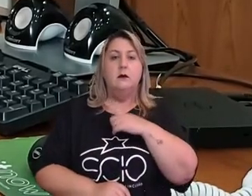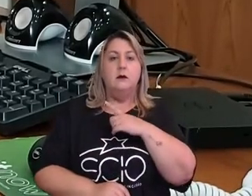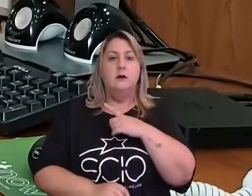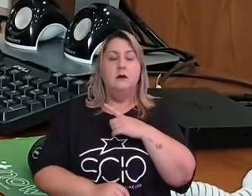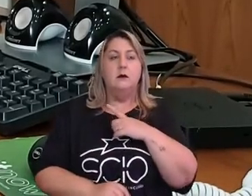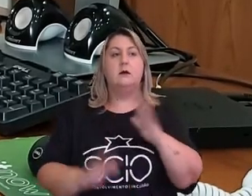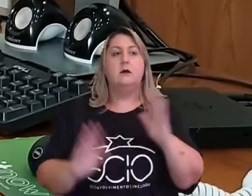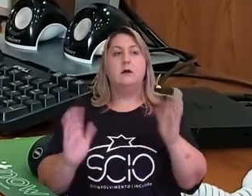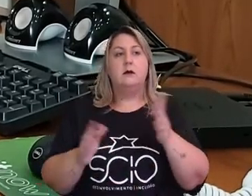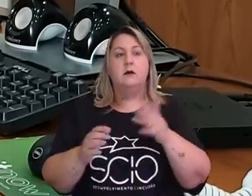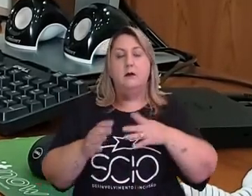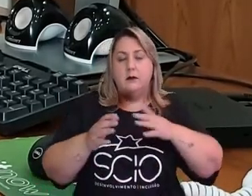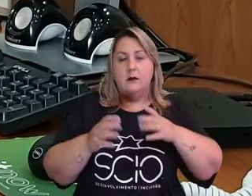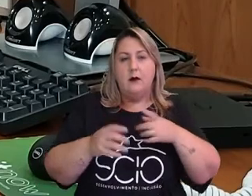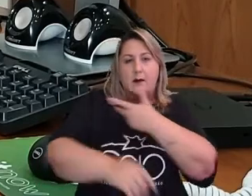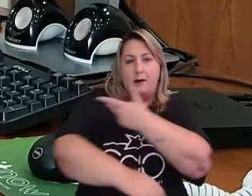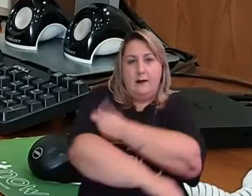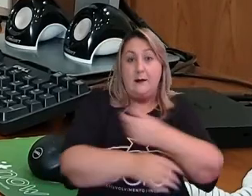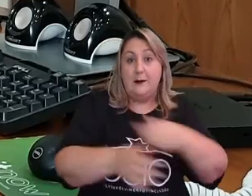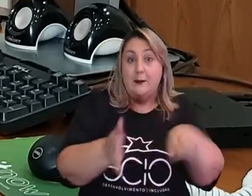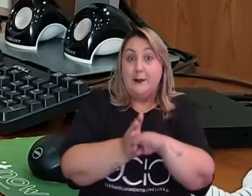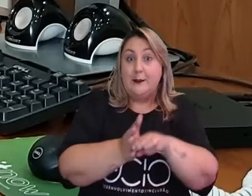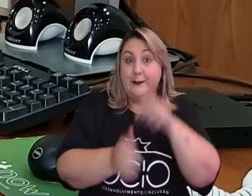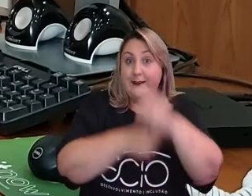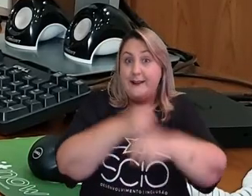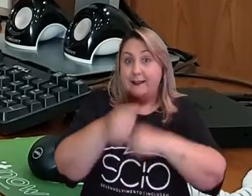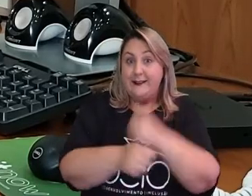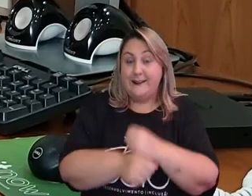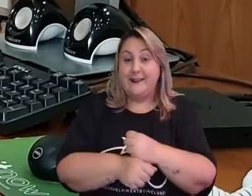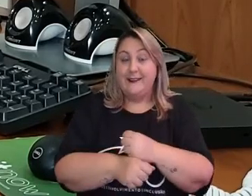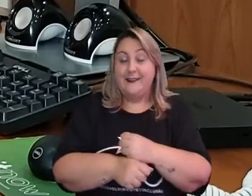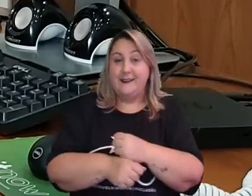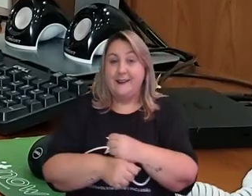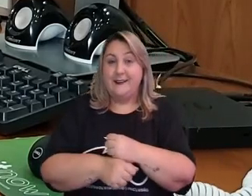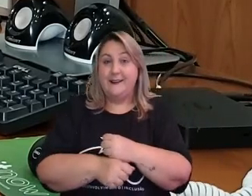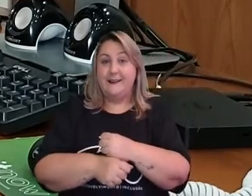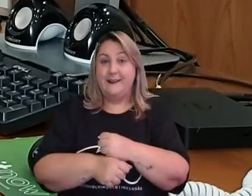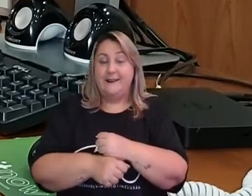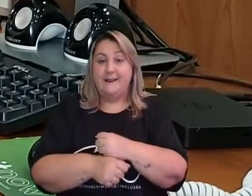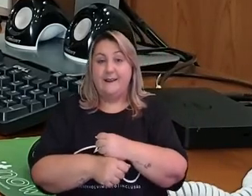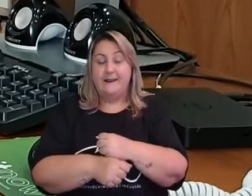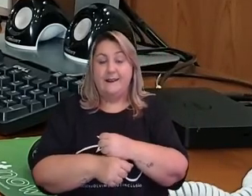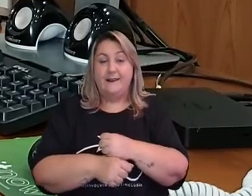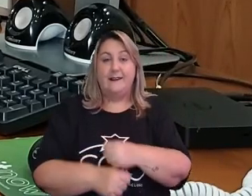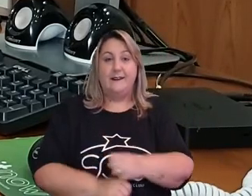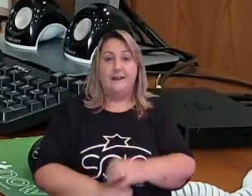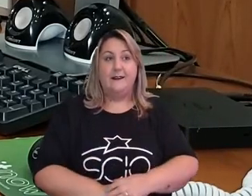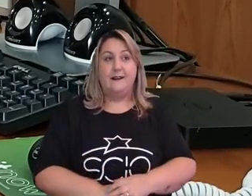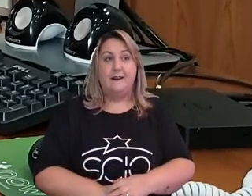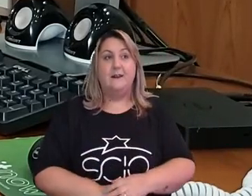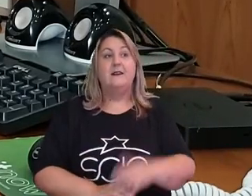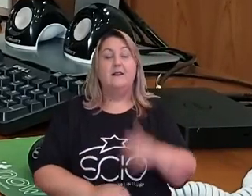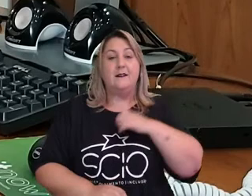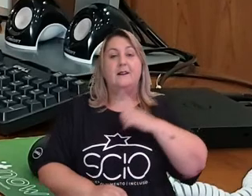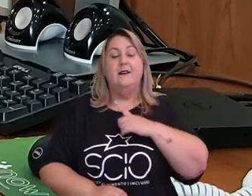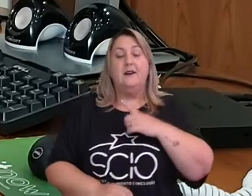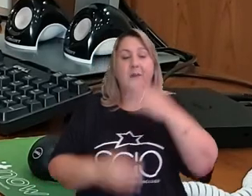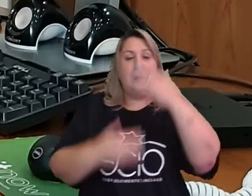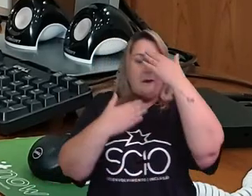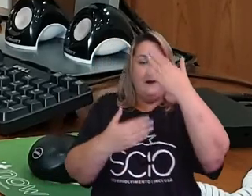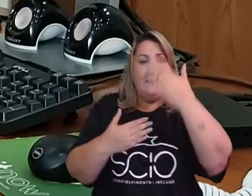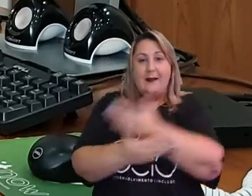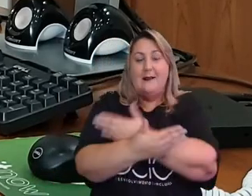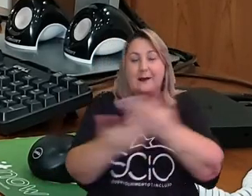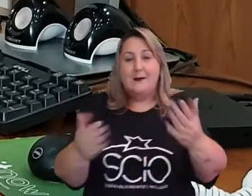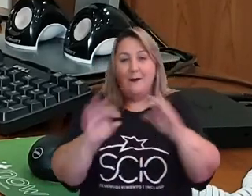a vacina está chegando aí, ano que vem, um ano diferenciado, vamos tirar os aprendizados disso tudo. Né, e muito obrigado a todos, obrigado